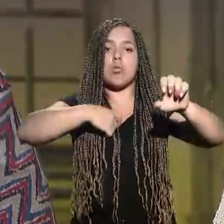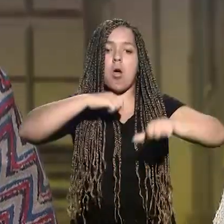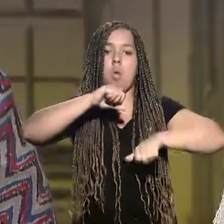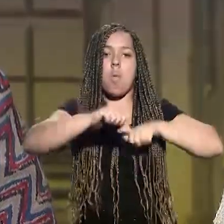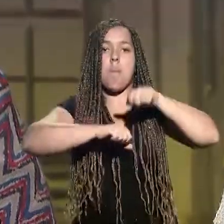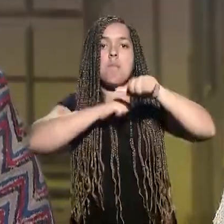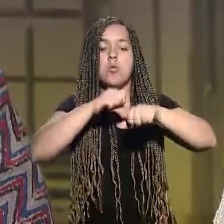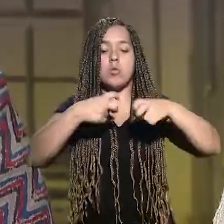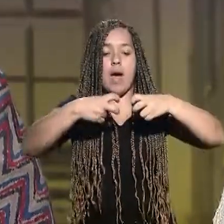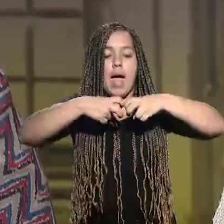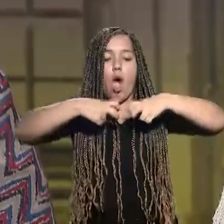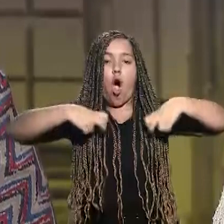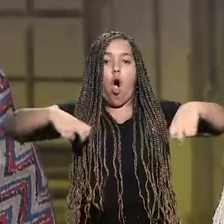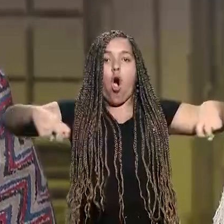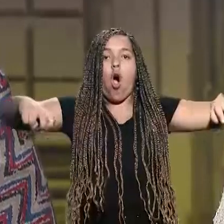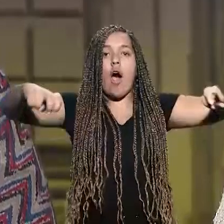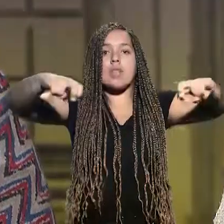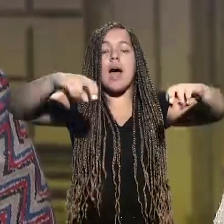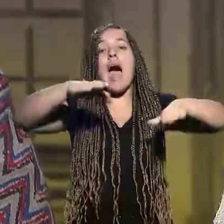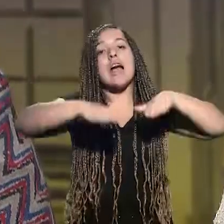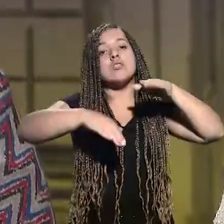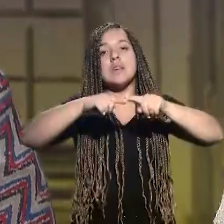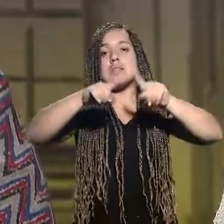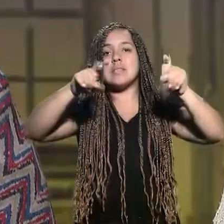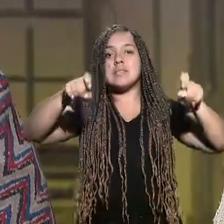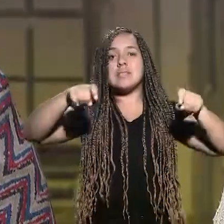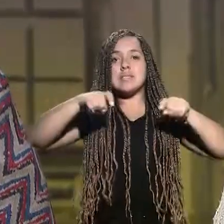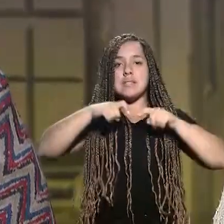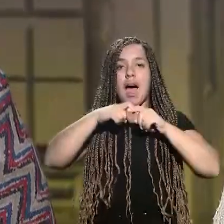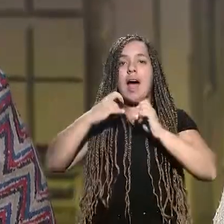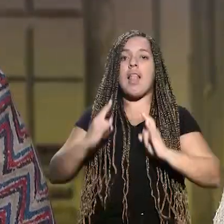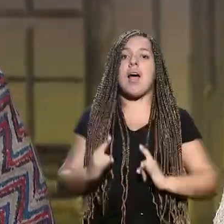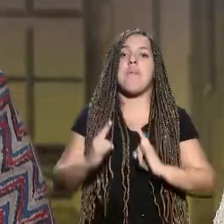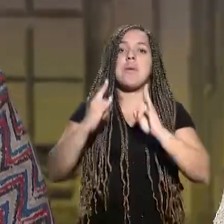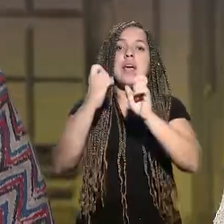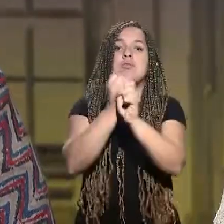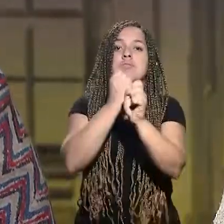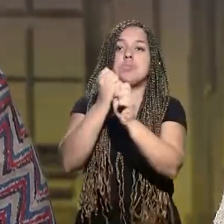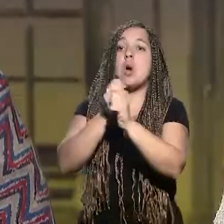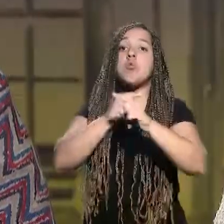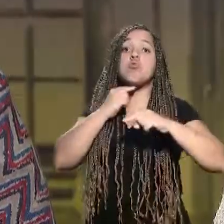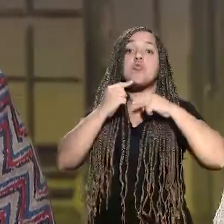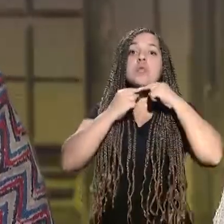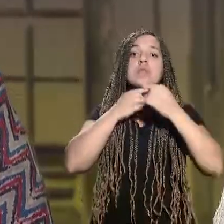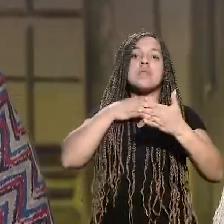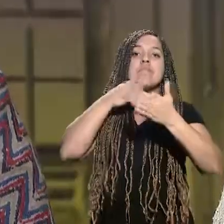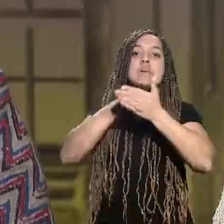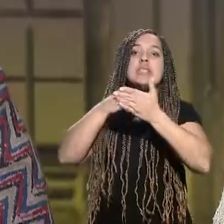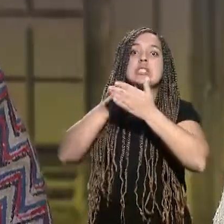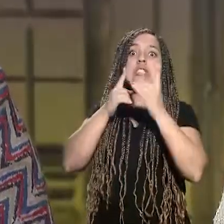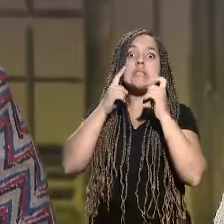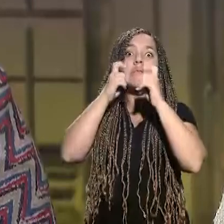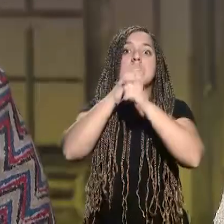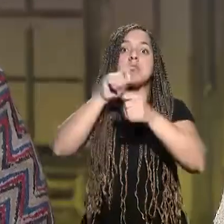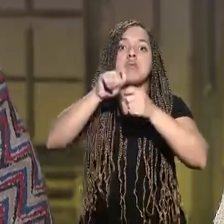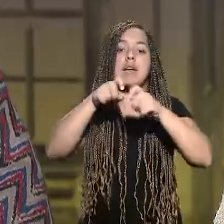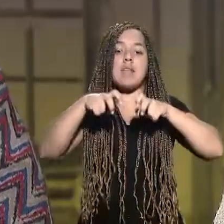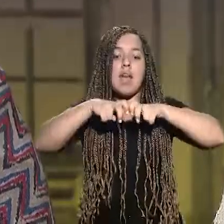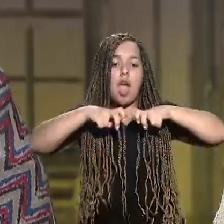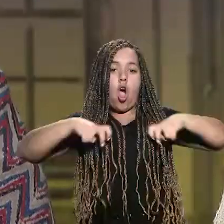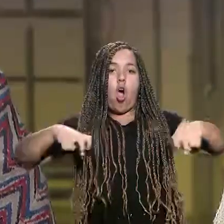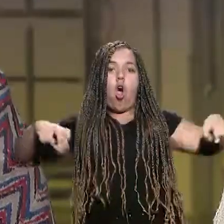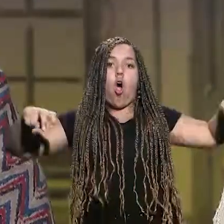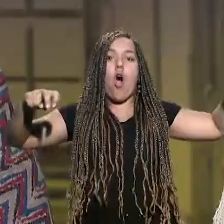a estrutura não permite, muitas das vezes, você fazer a roda, e aí muitos jovens já vêm também